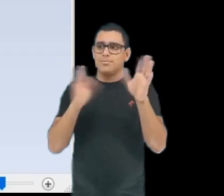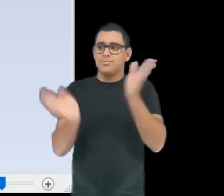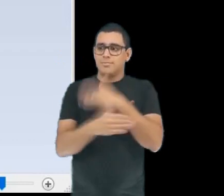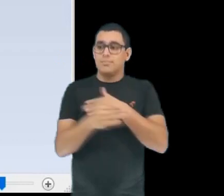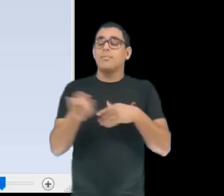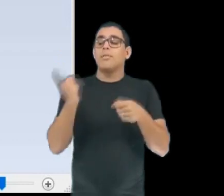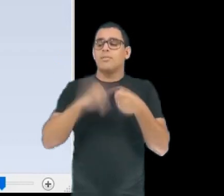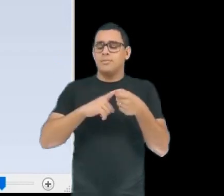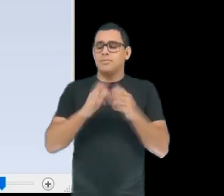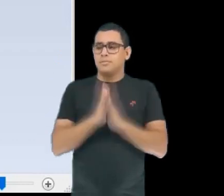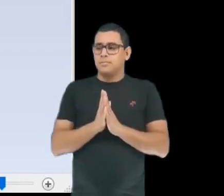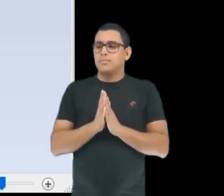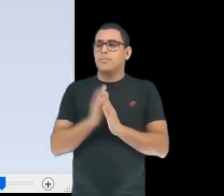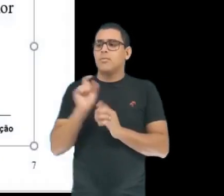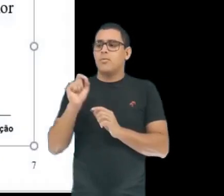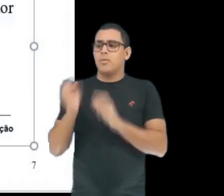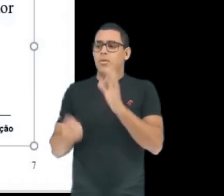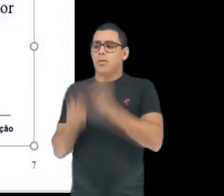Deus.